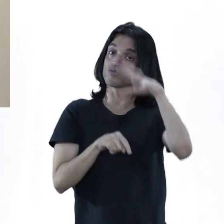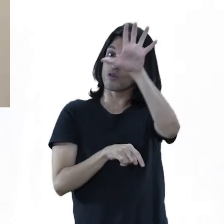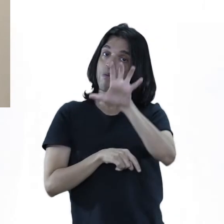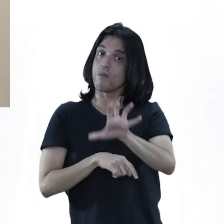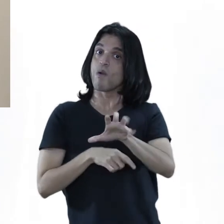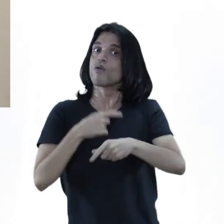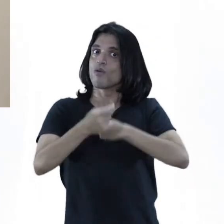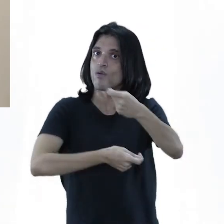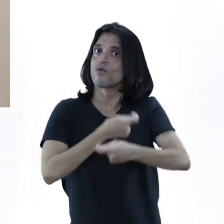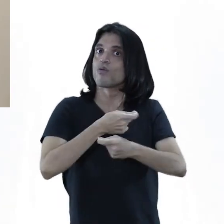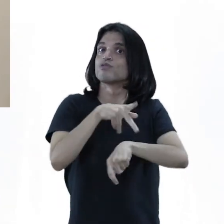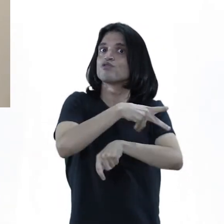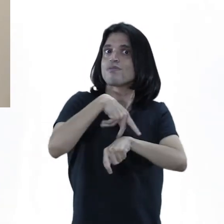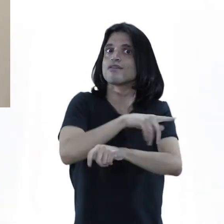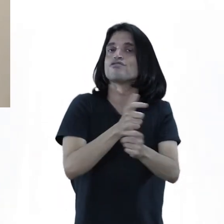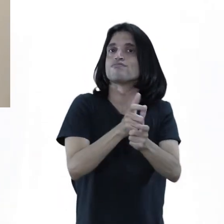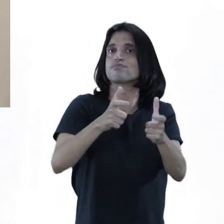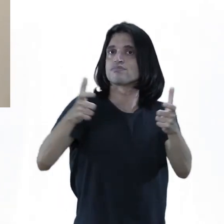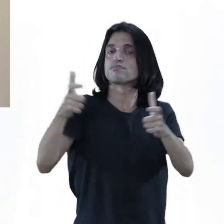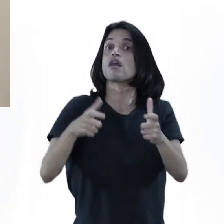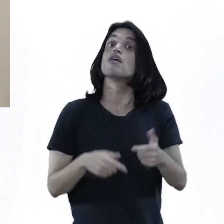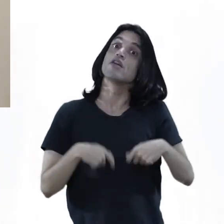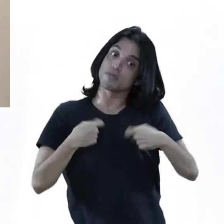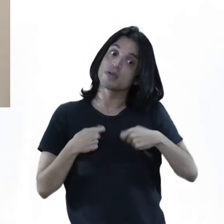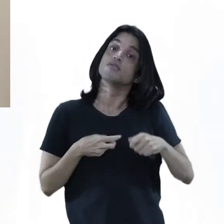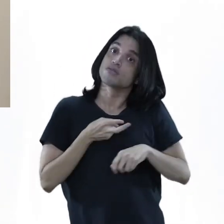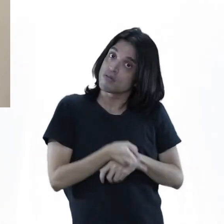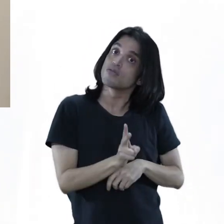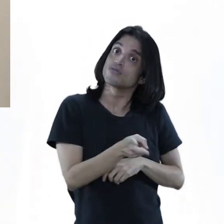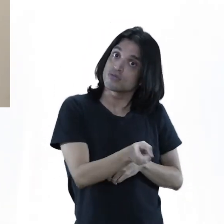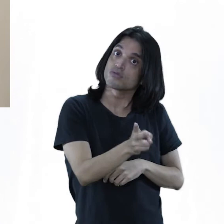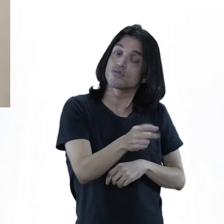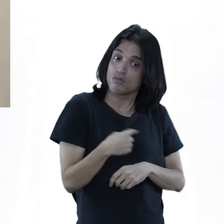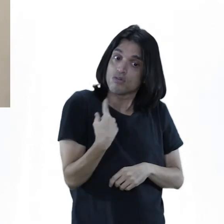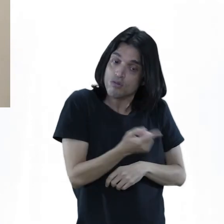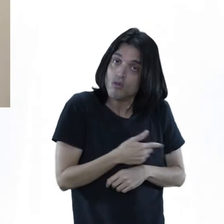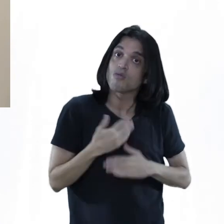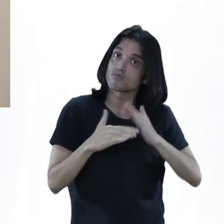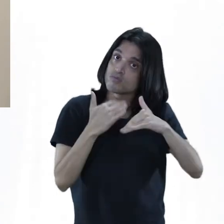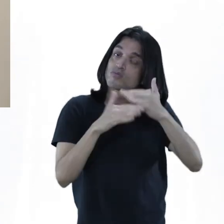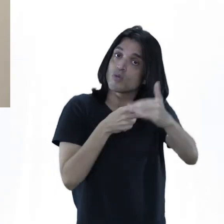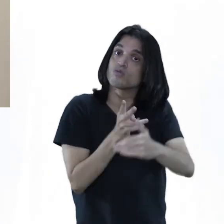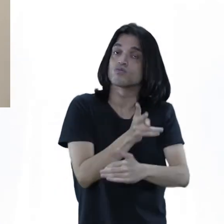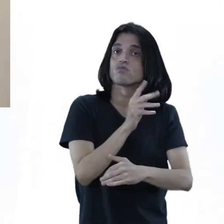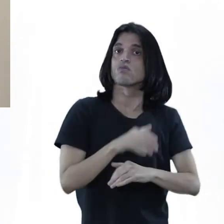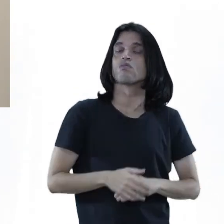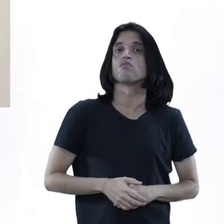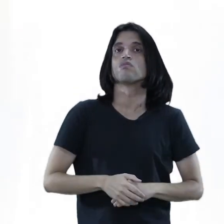dos emergentes e precisa seguir esse ritmo para que a gente possa crescer e diminuir os nossos